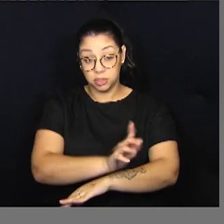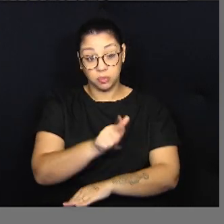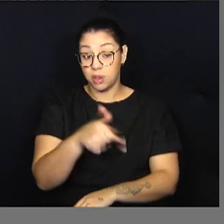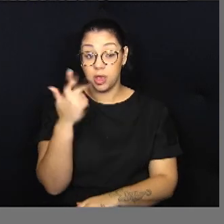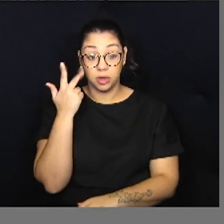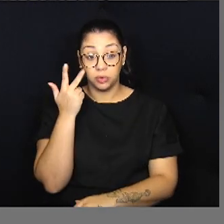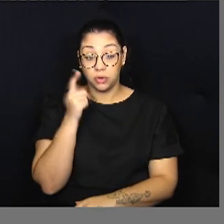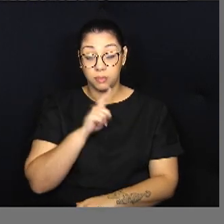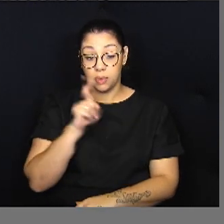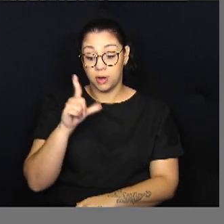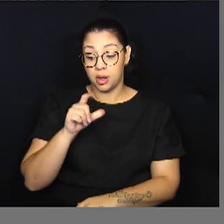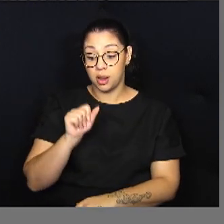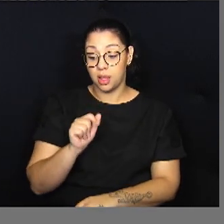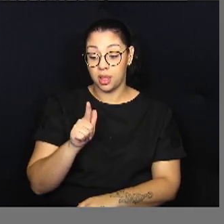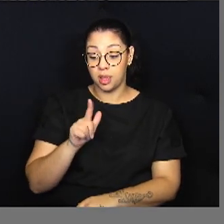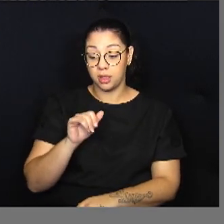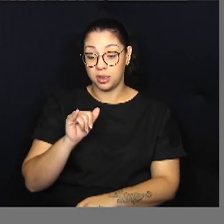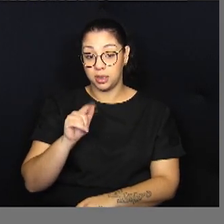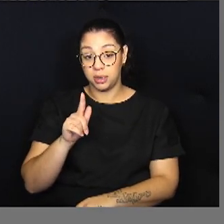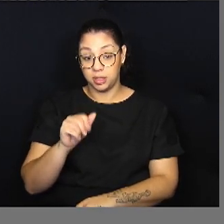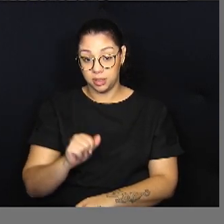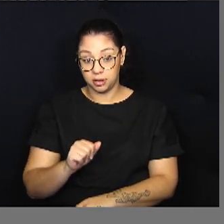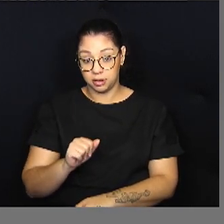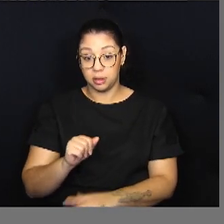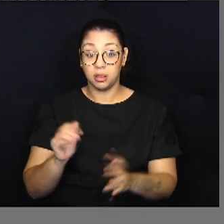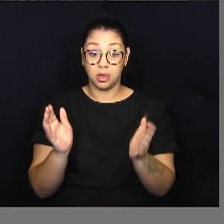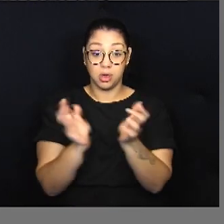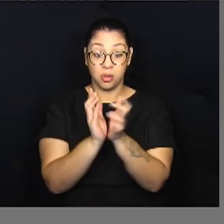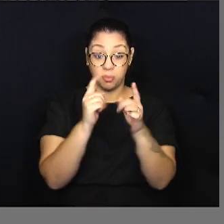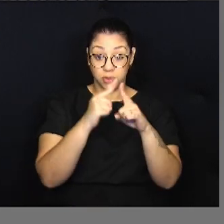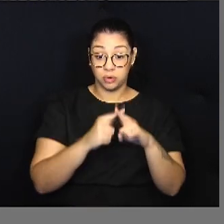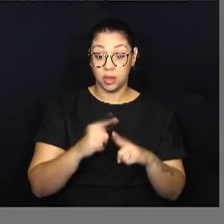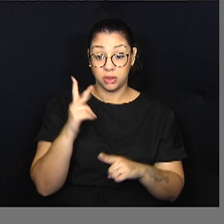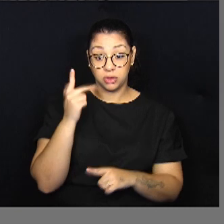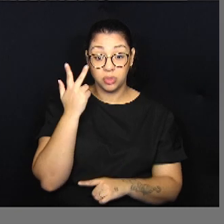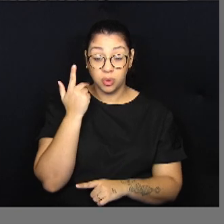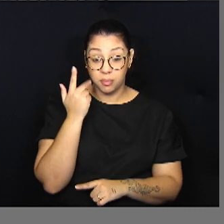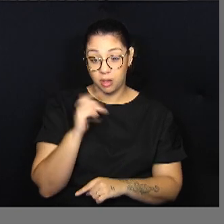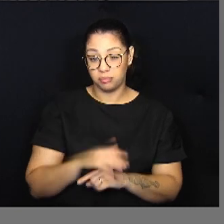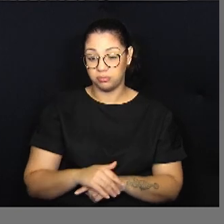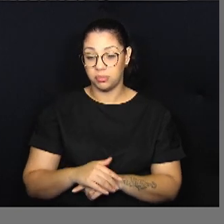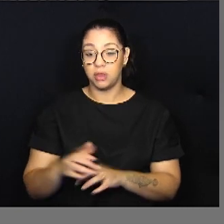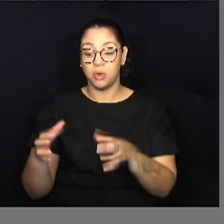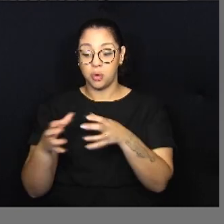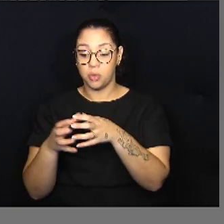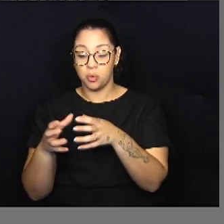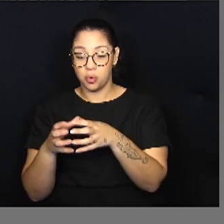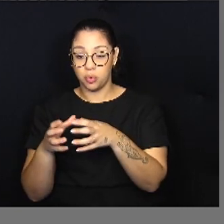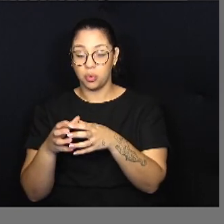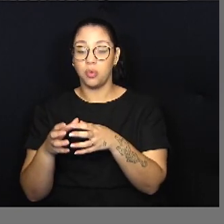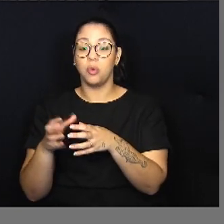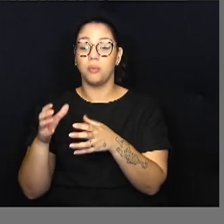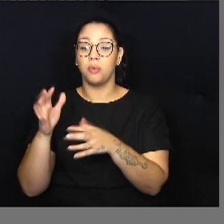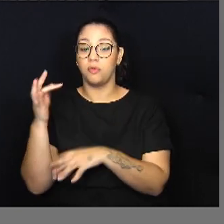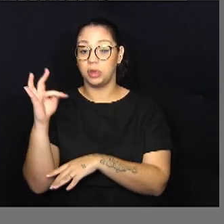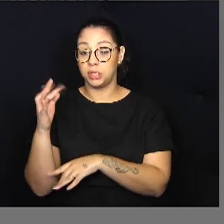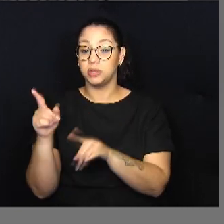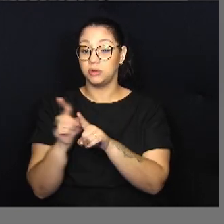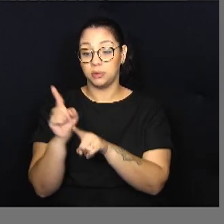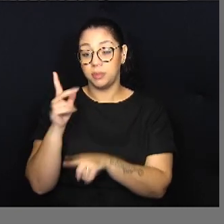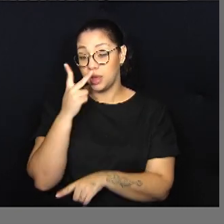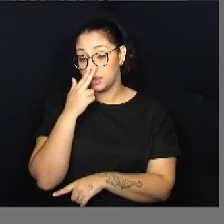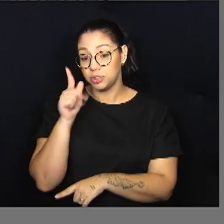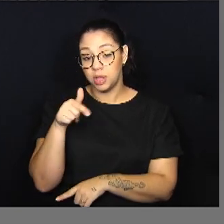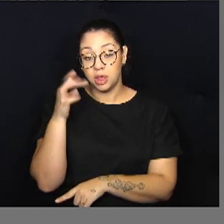La Liga. A competição acha normal. A federação também. E os adversários incentivam. Lamento muito.